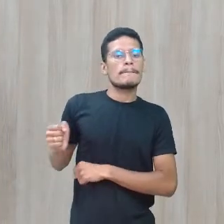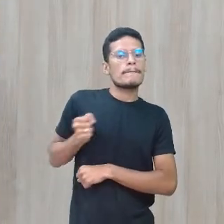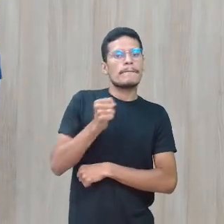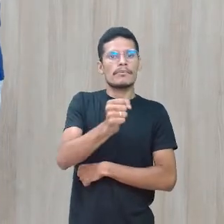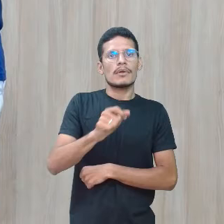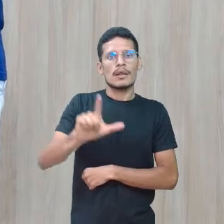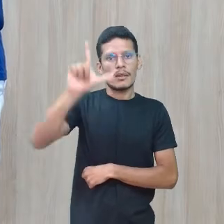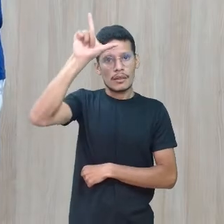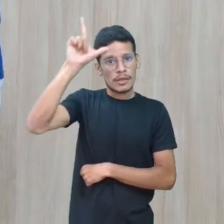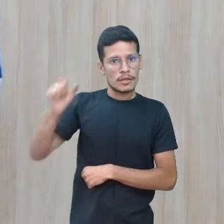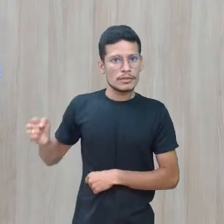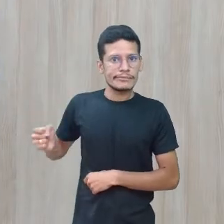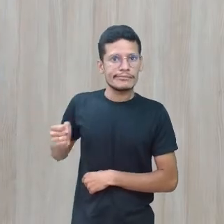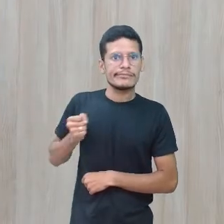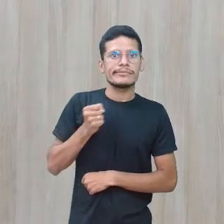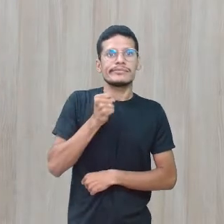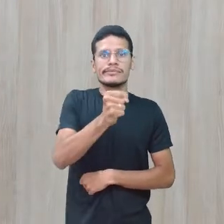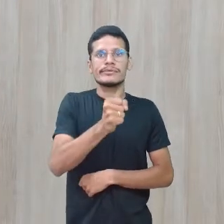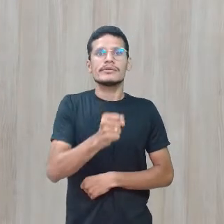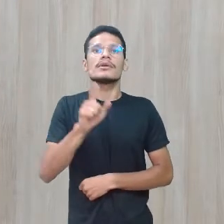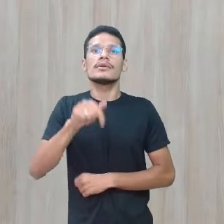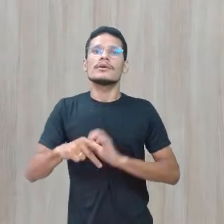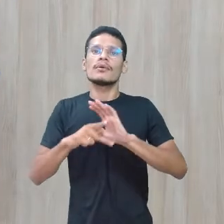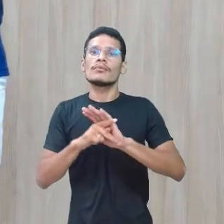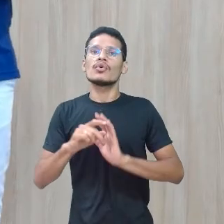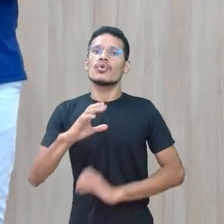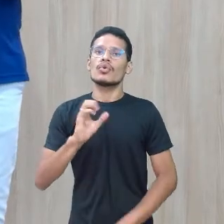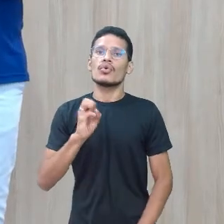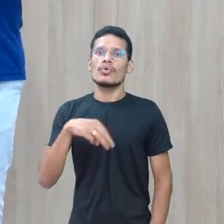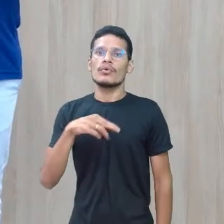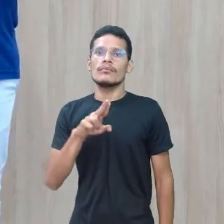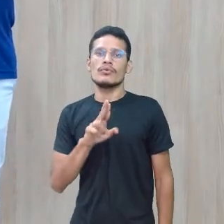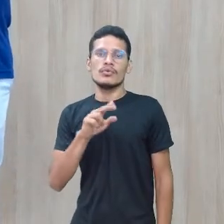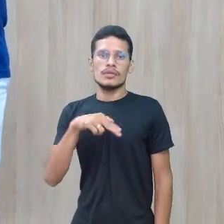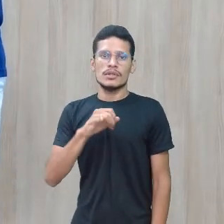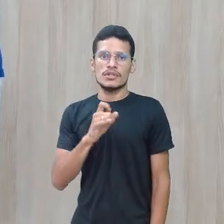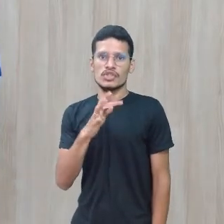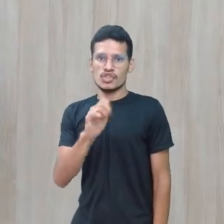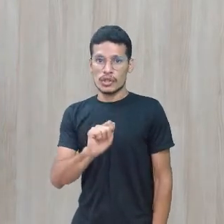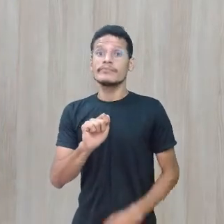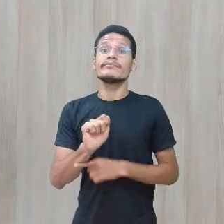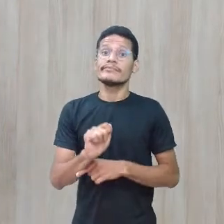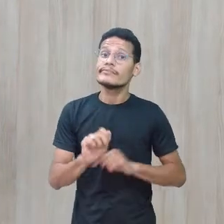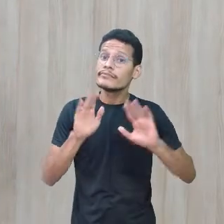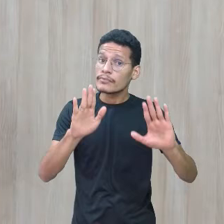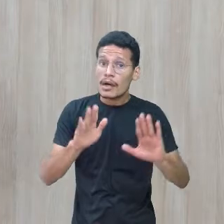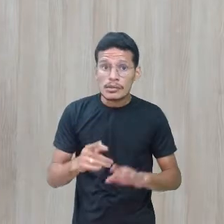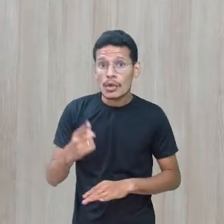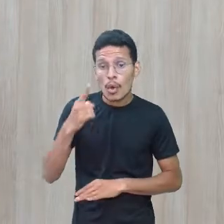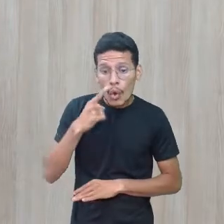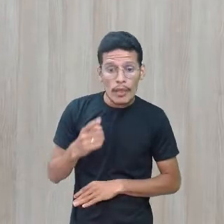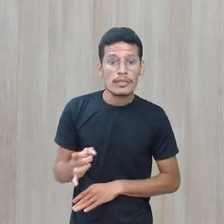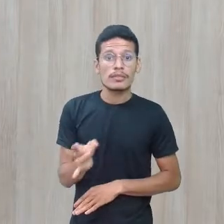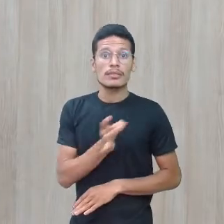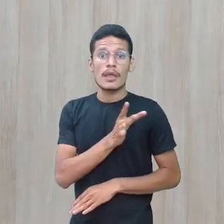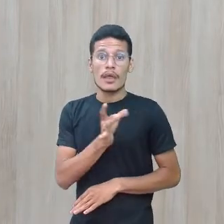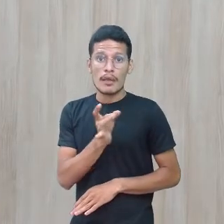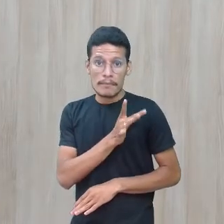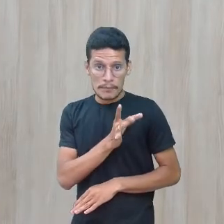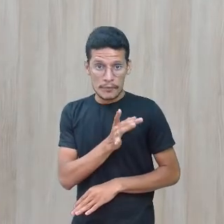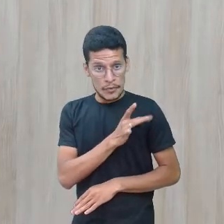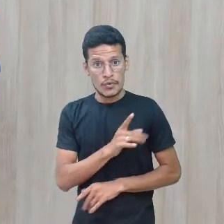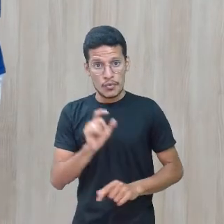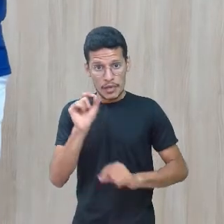líderes, né, de ideologia comunista, socialista, né? Então, nesse sentido, né, com o temor que